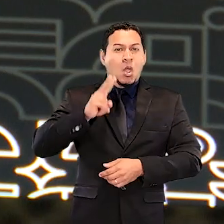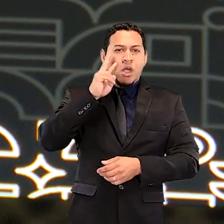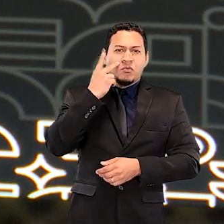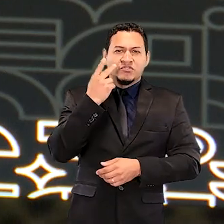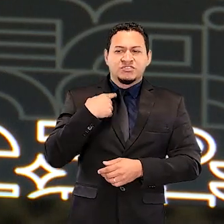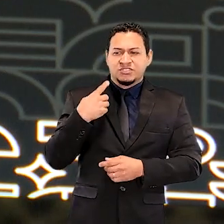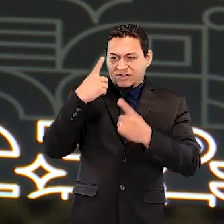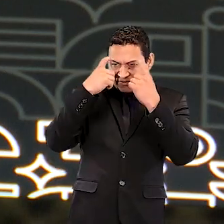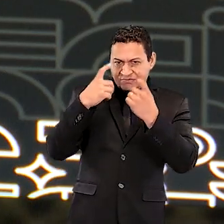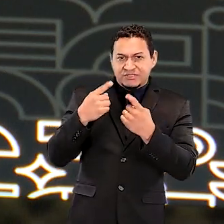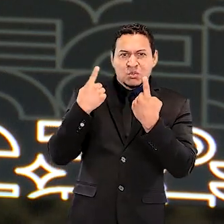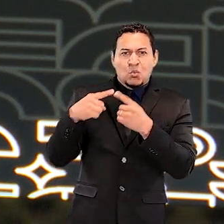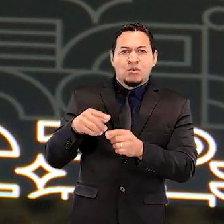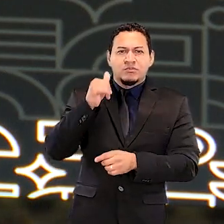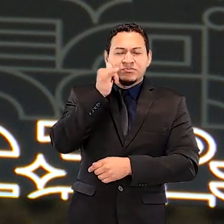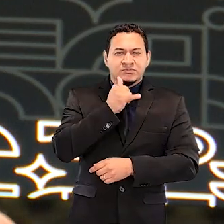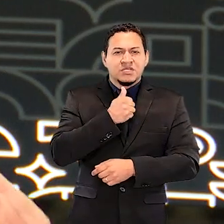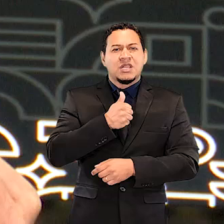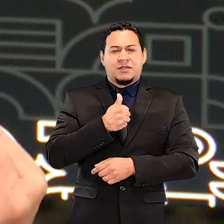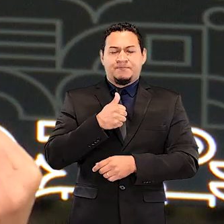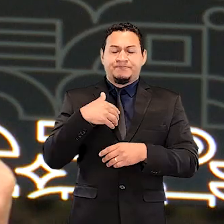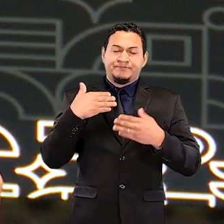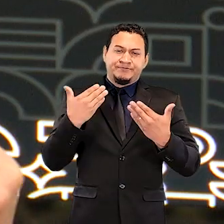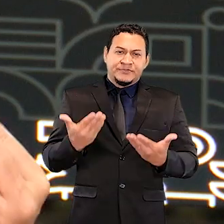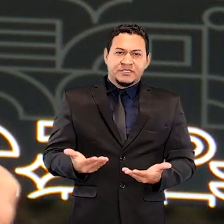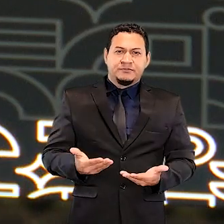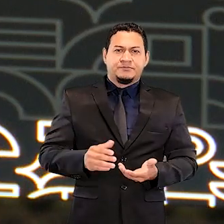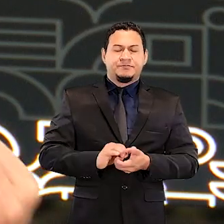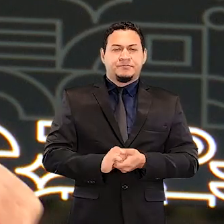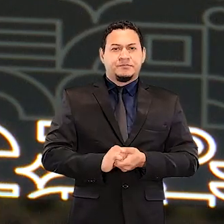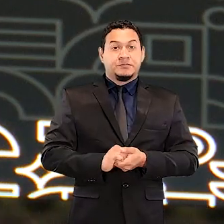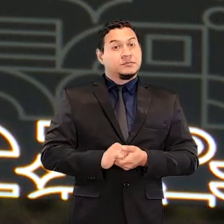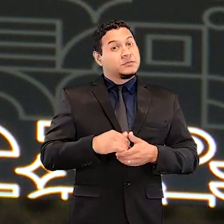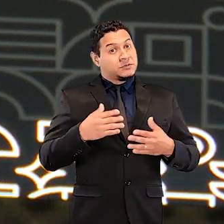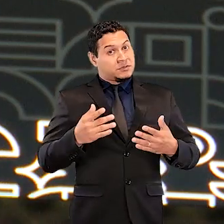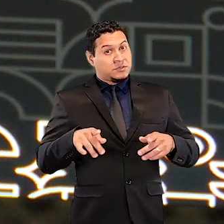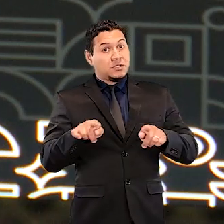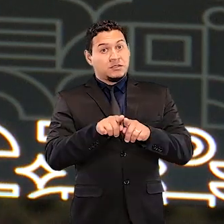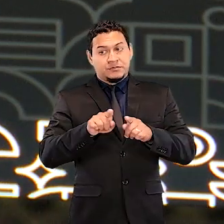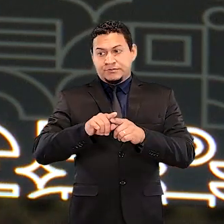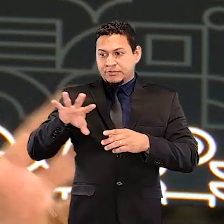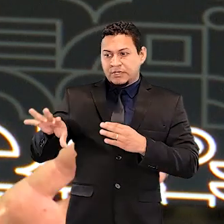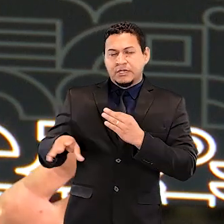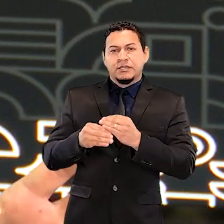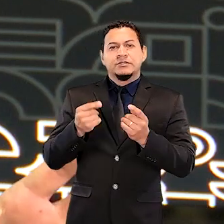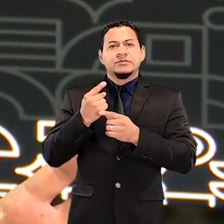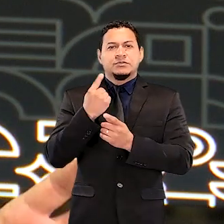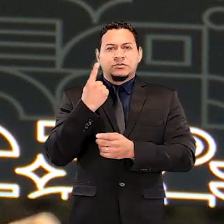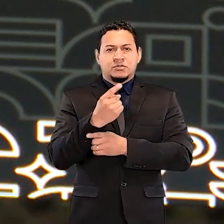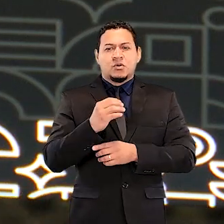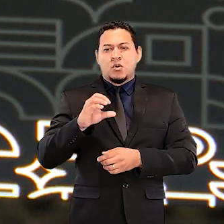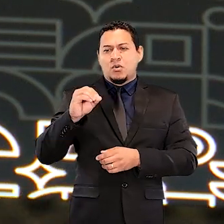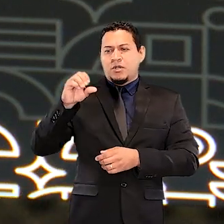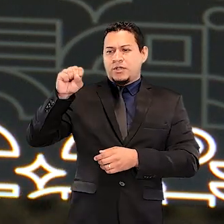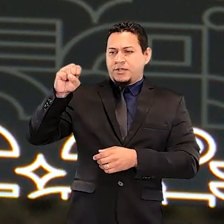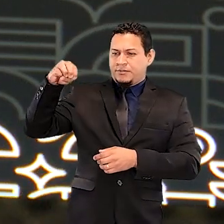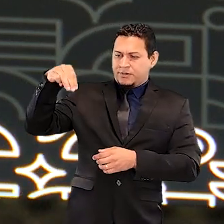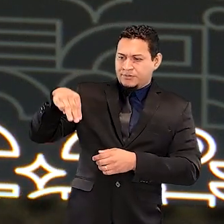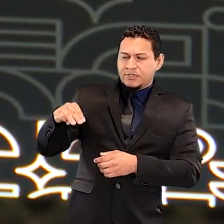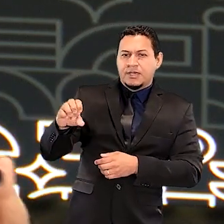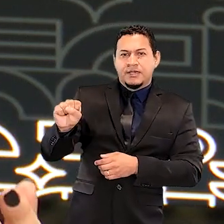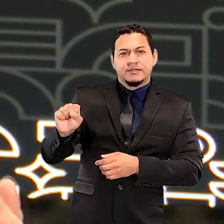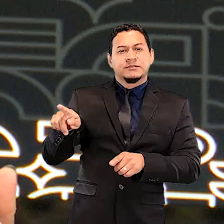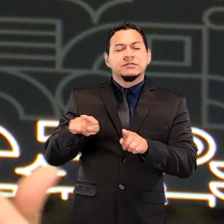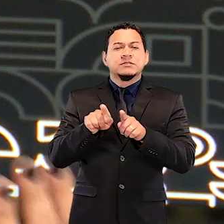reconhecida de violência contra a mulher. Então, e vamos lá, e mais um instrumento, além da OMS,